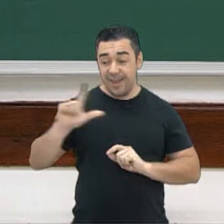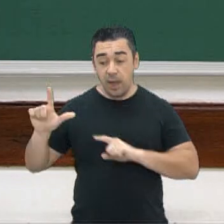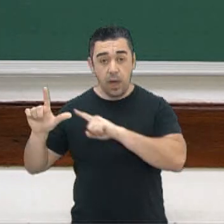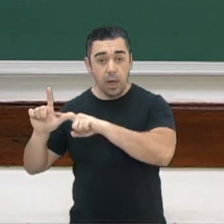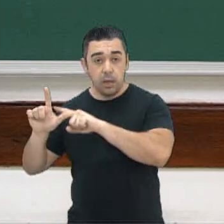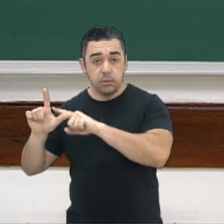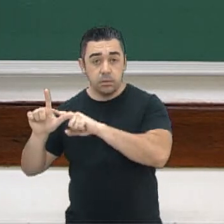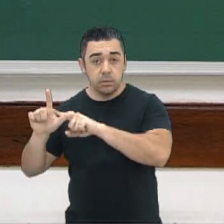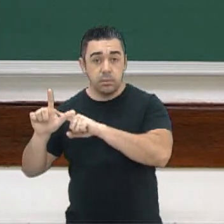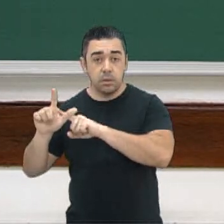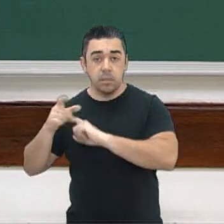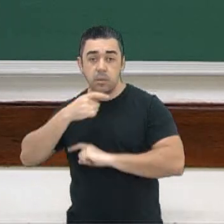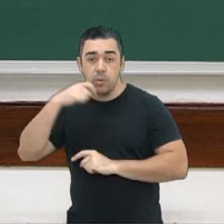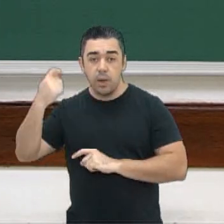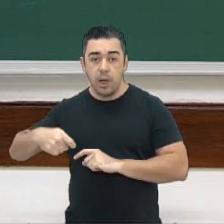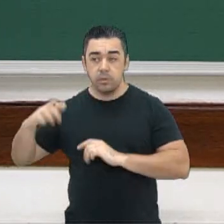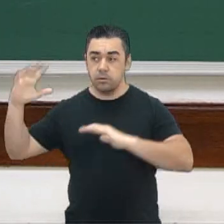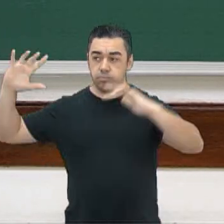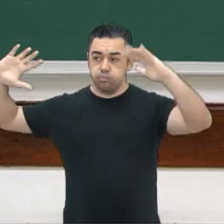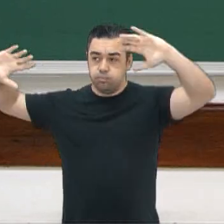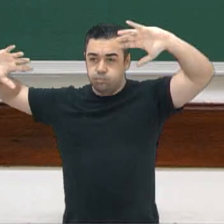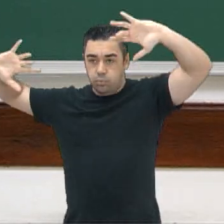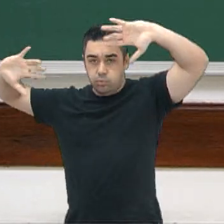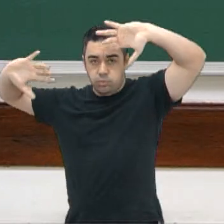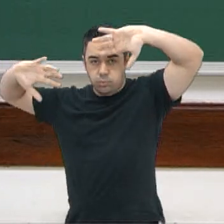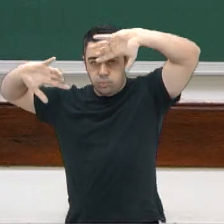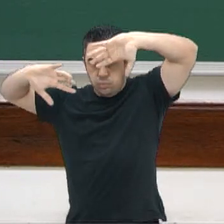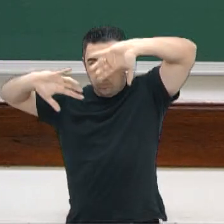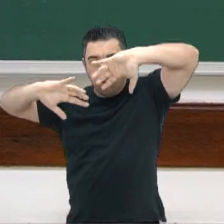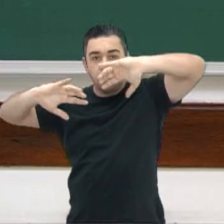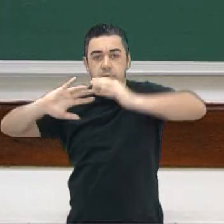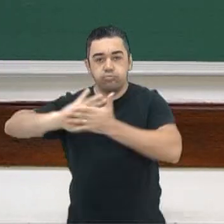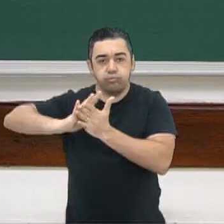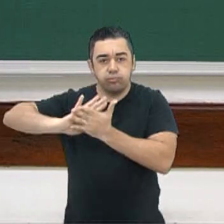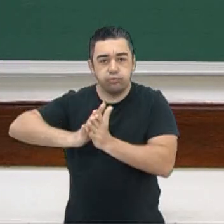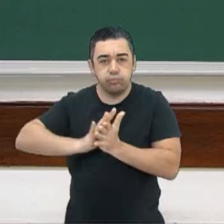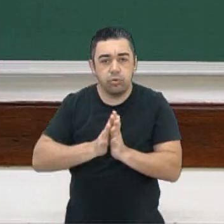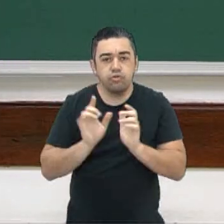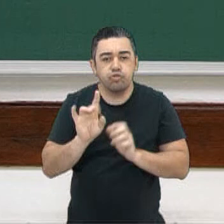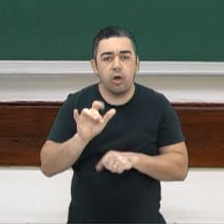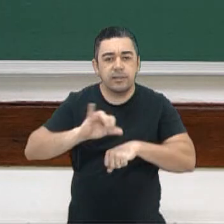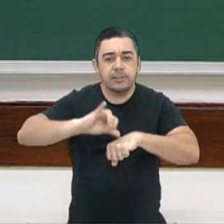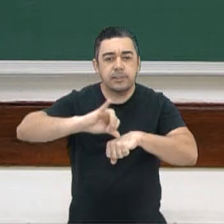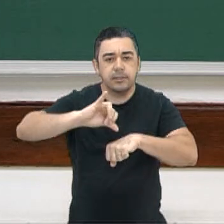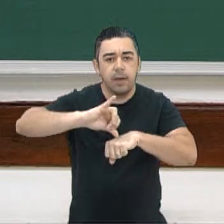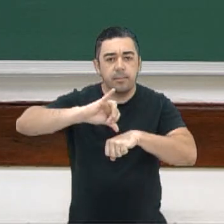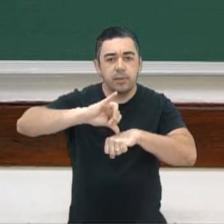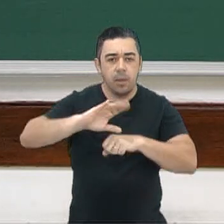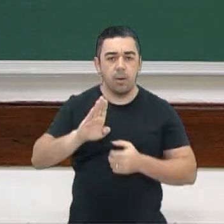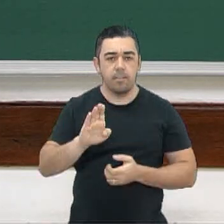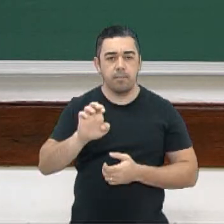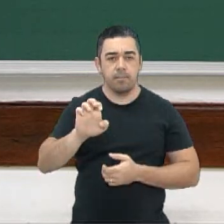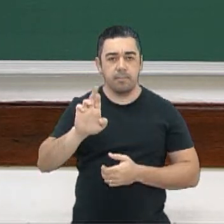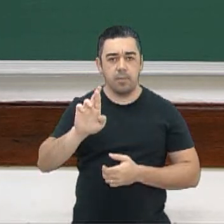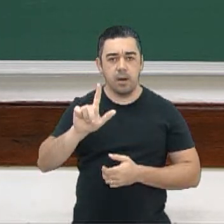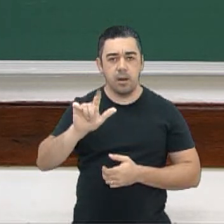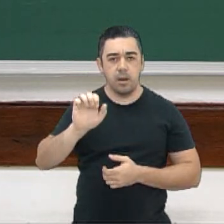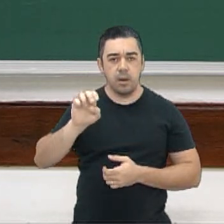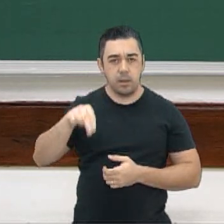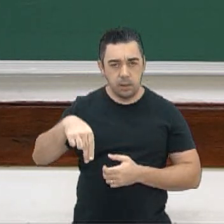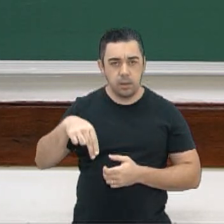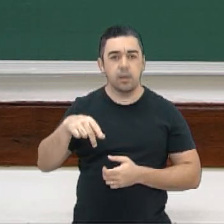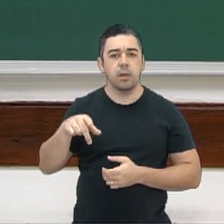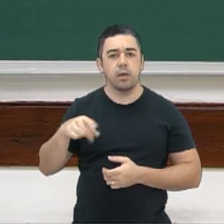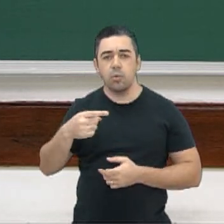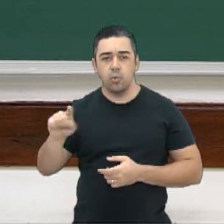União Soviética, sufocando as tropas alemãs, a chegar a ponto que só vai sobrar Berlim, as últimas horas de Hitler.